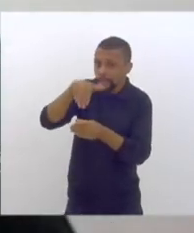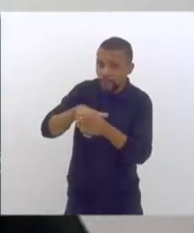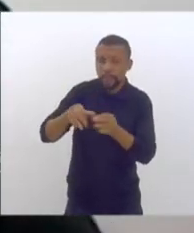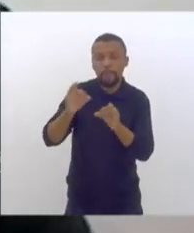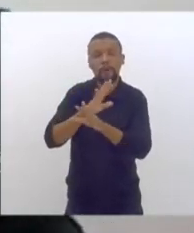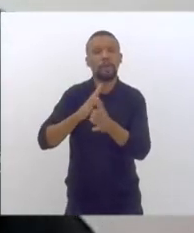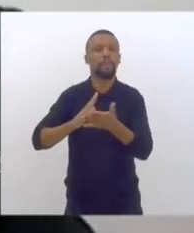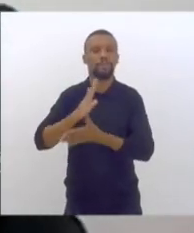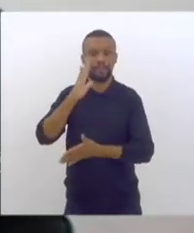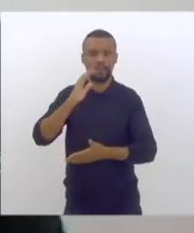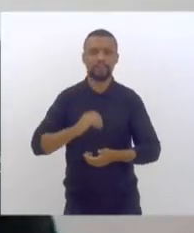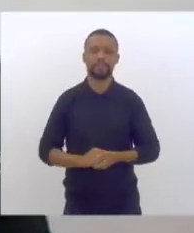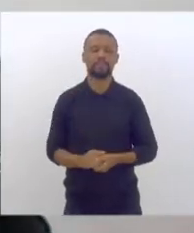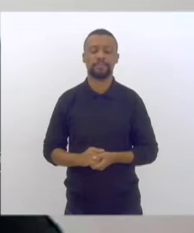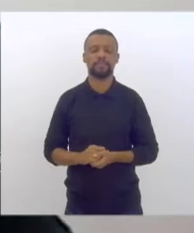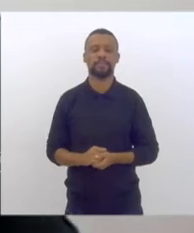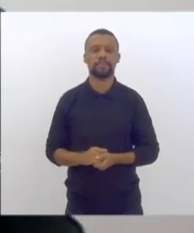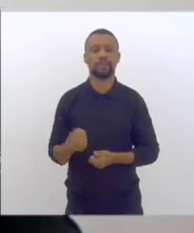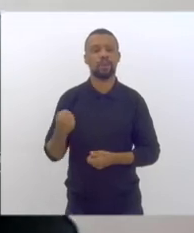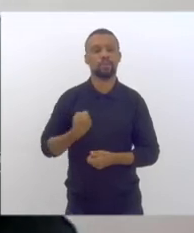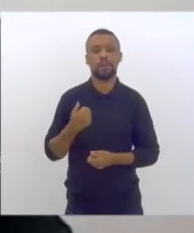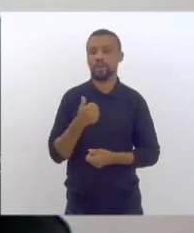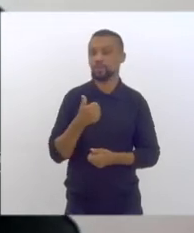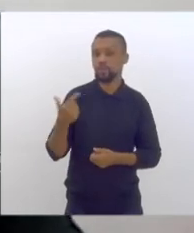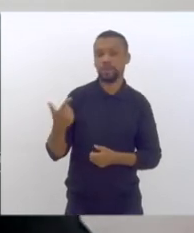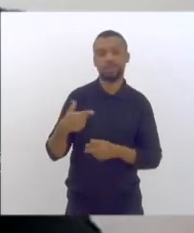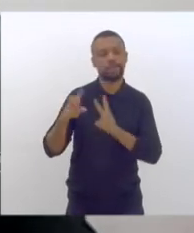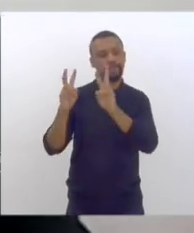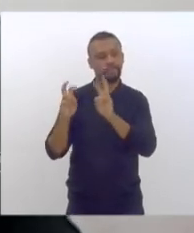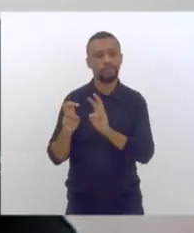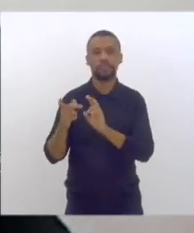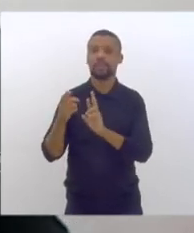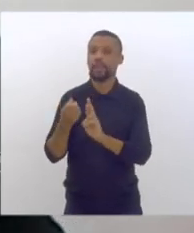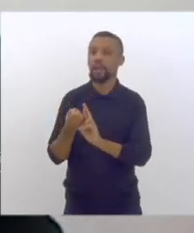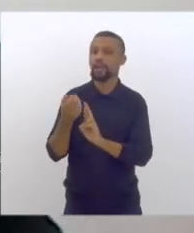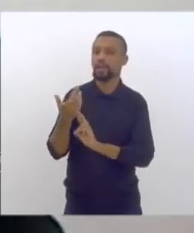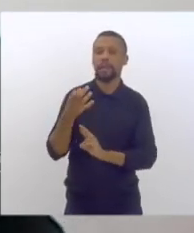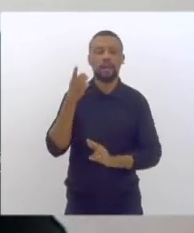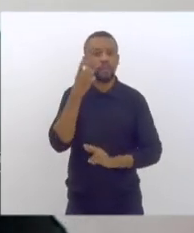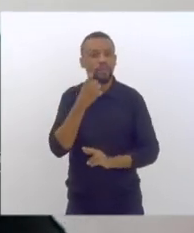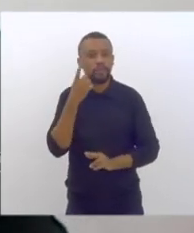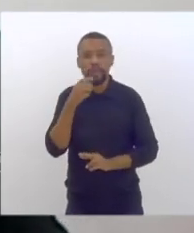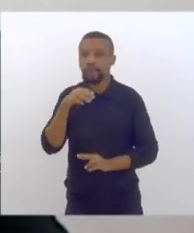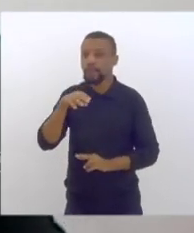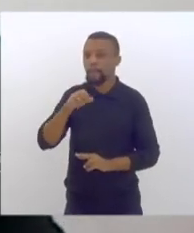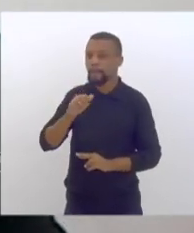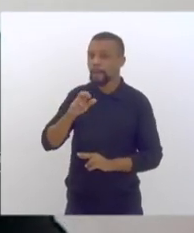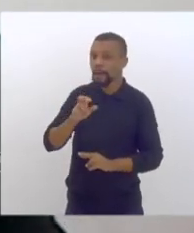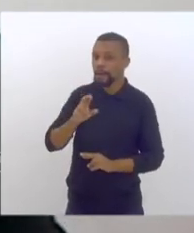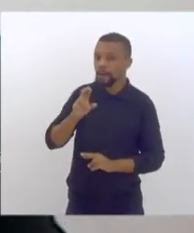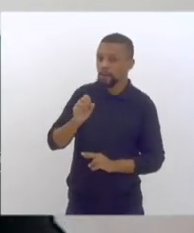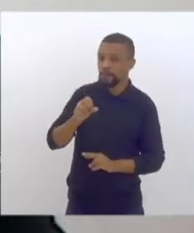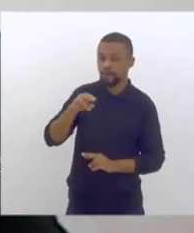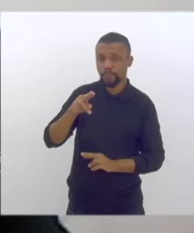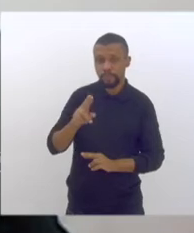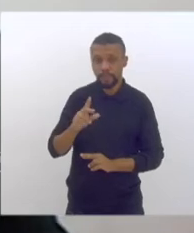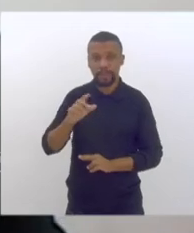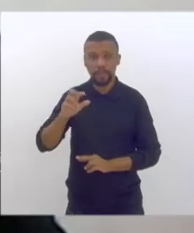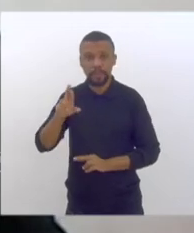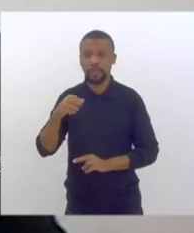aprovado número 12 da pauta ela autoria do Deputado Marcus Miller projeto de lei